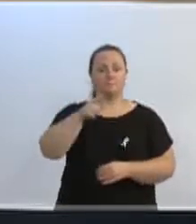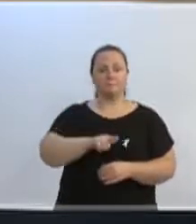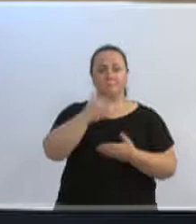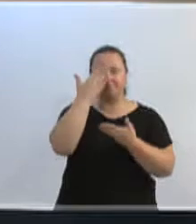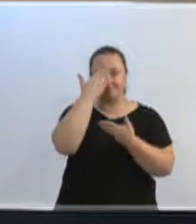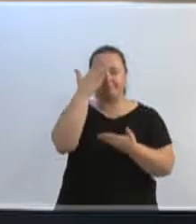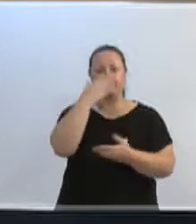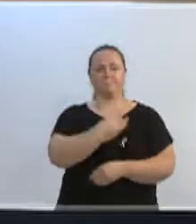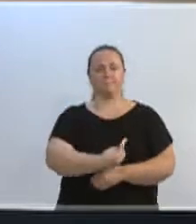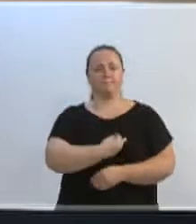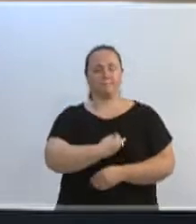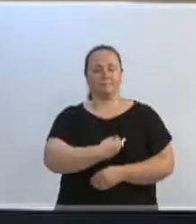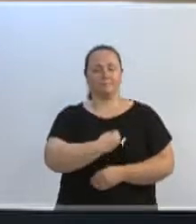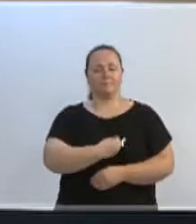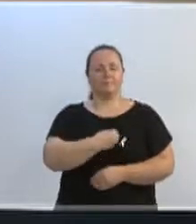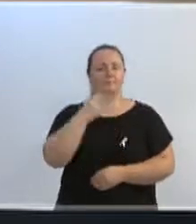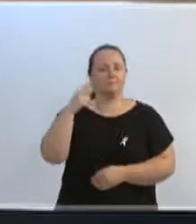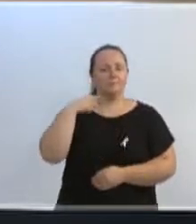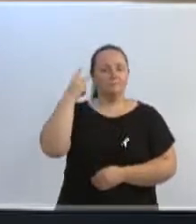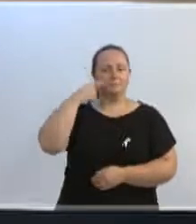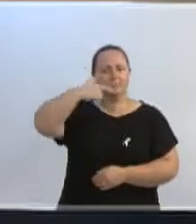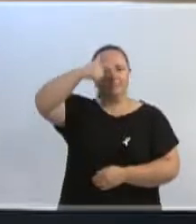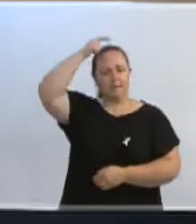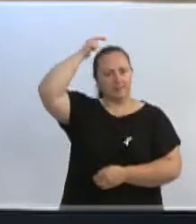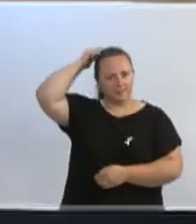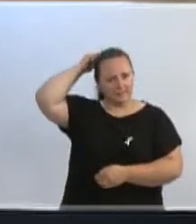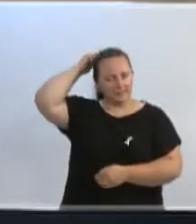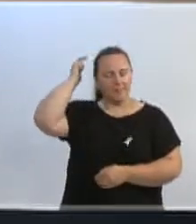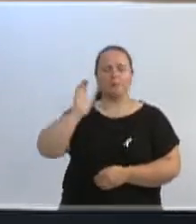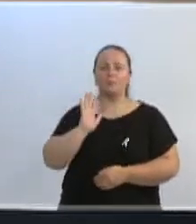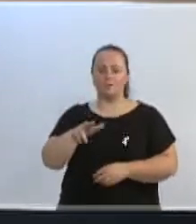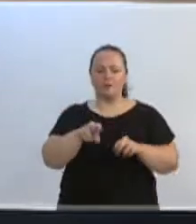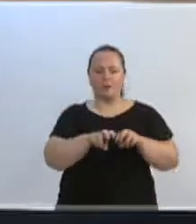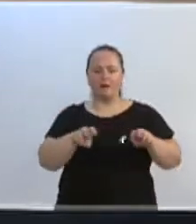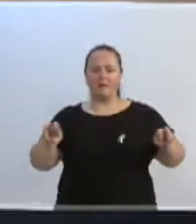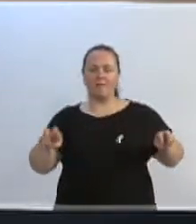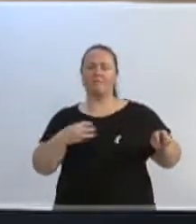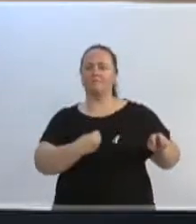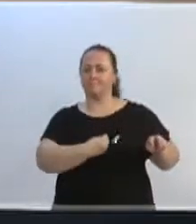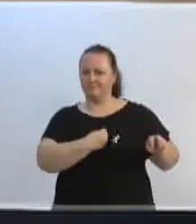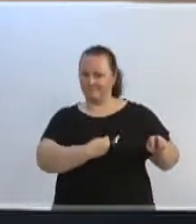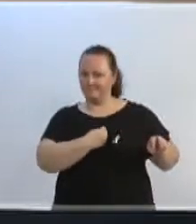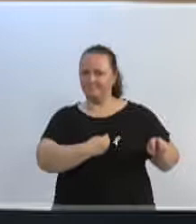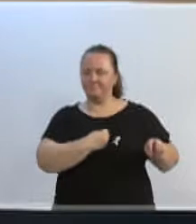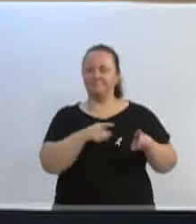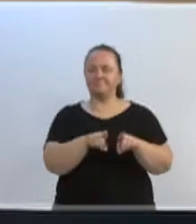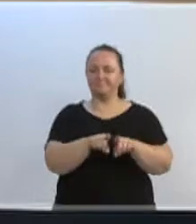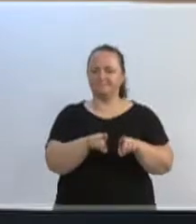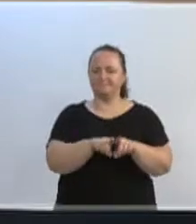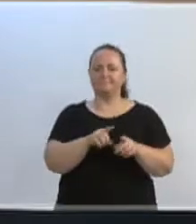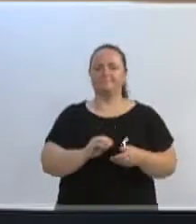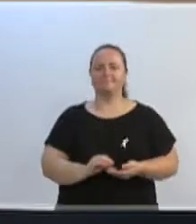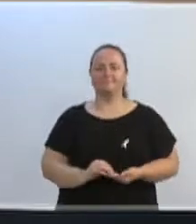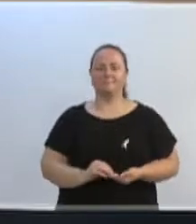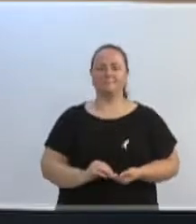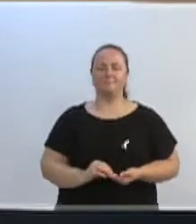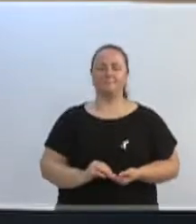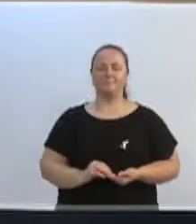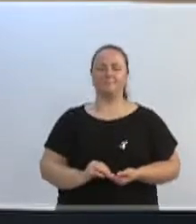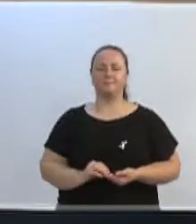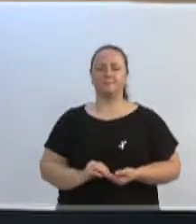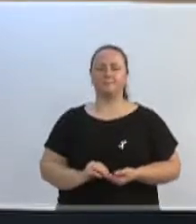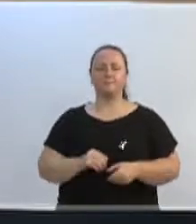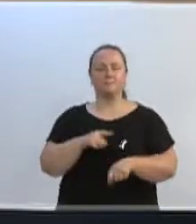presença do vereador Adriano Pereira, que já se faz presente aqui na mesa, e gostaria, nesse momento,